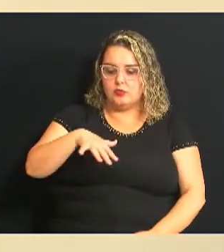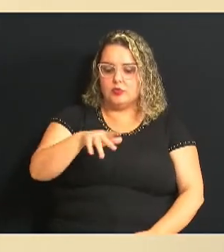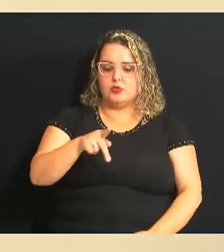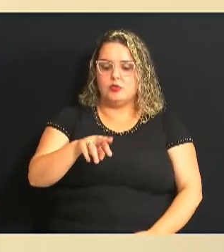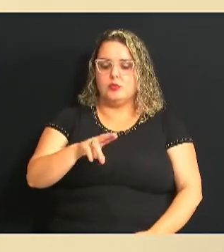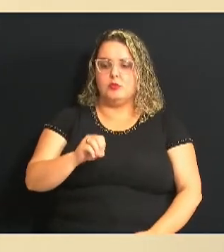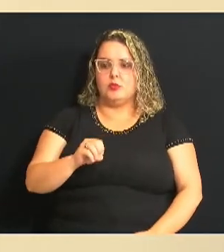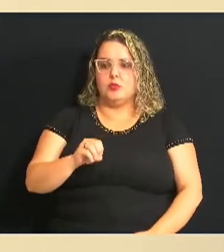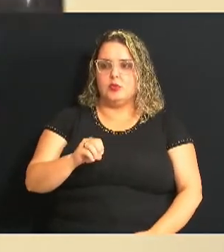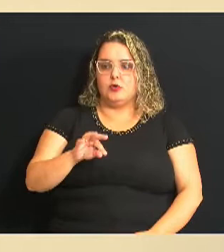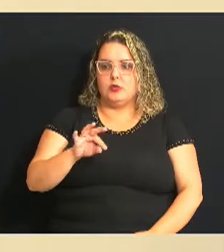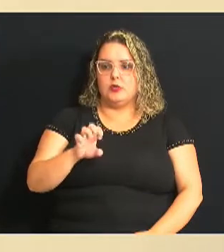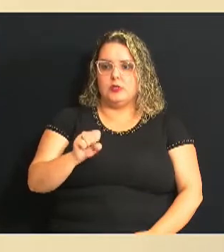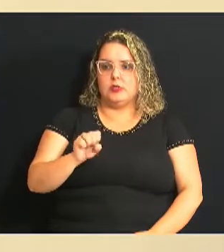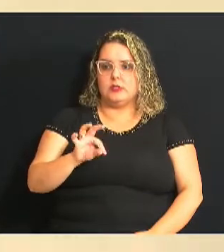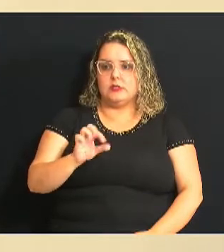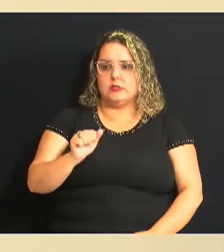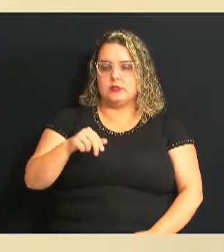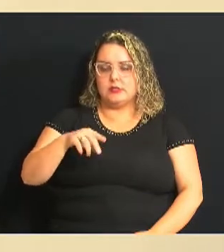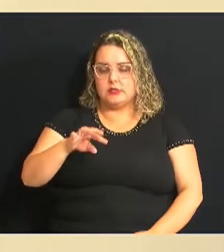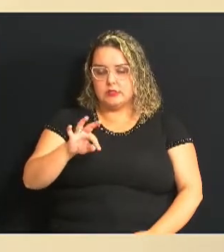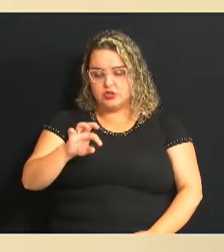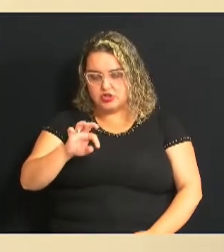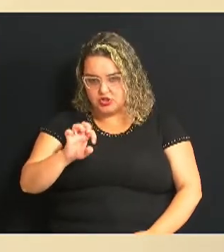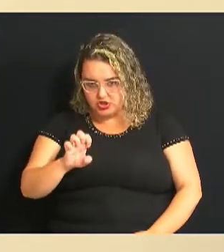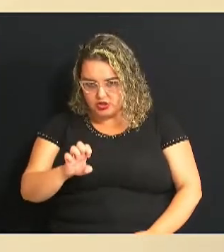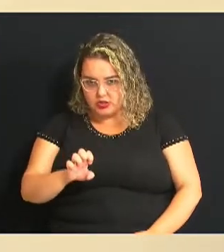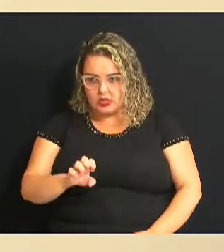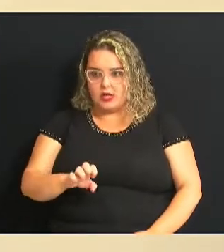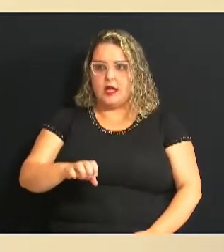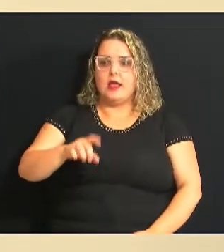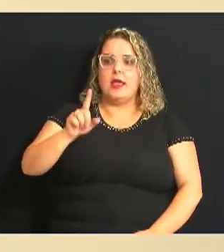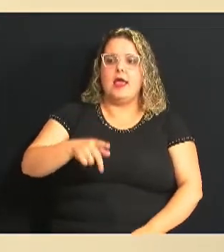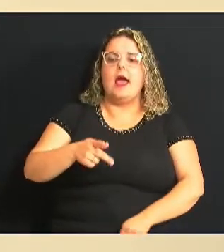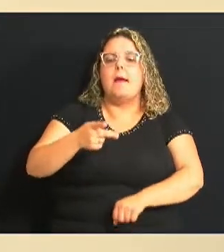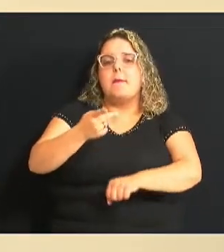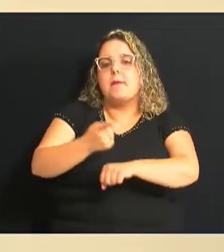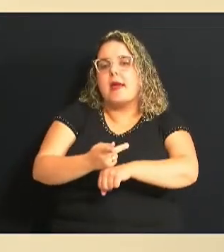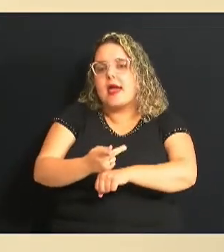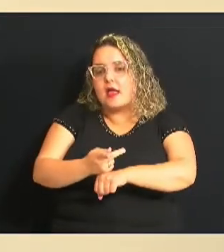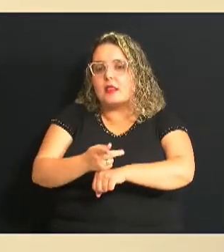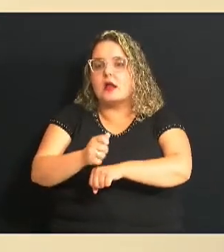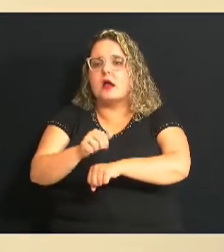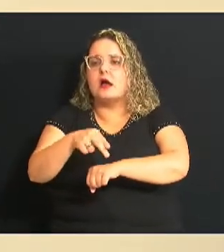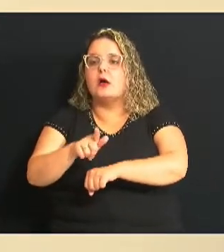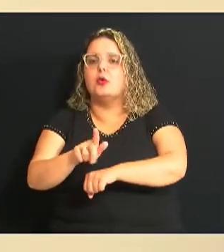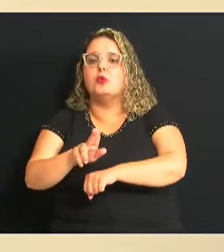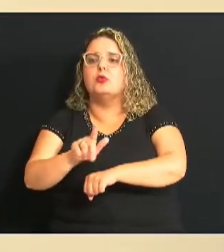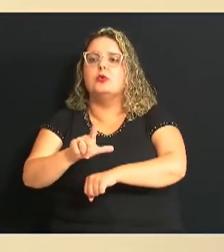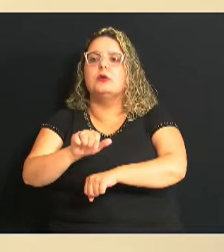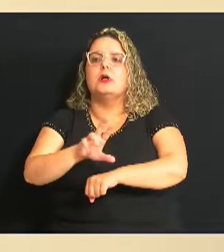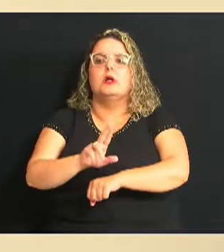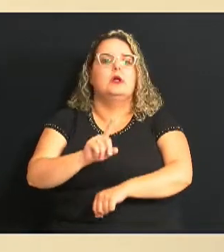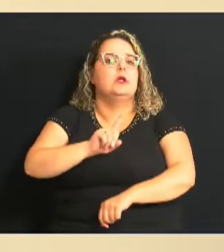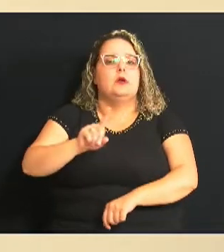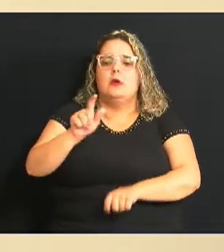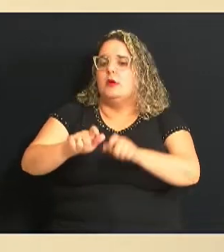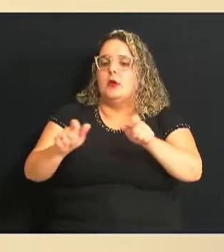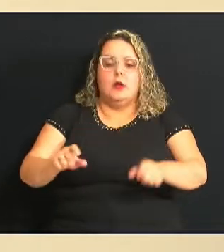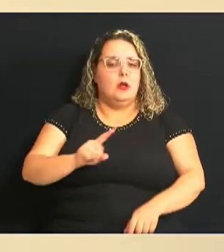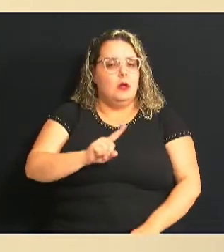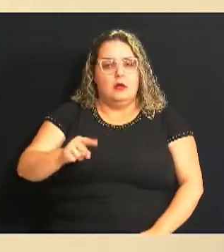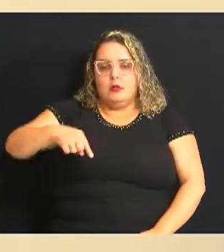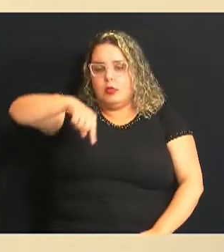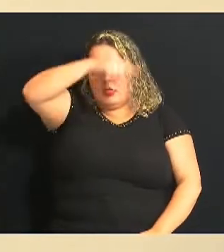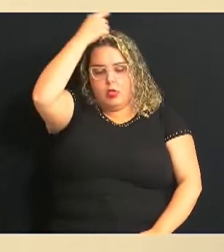pedra angular. É sobre Cristo que a igreja está fundamentada. Não é em pessoas, não é em santos, não é em